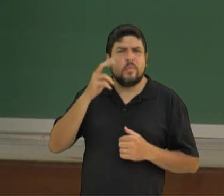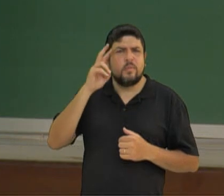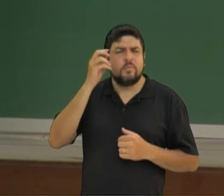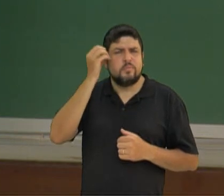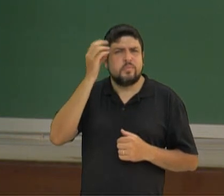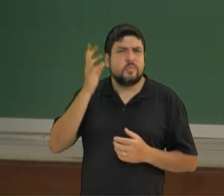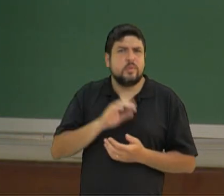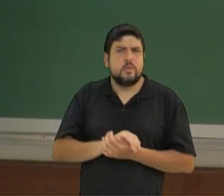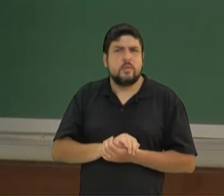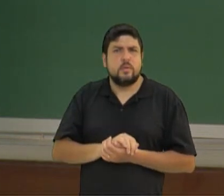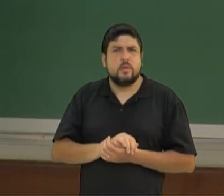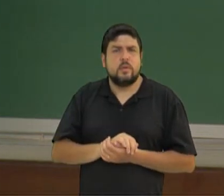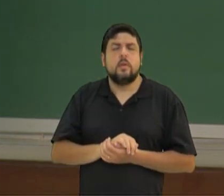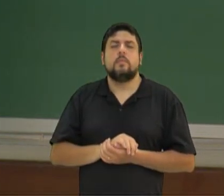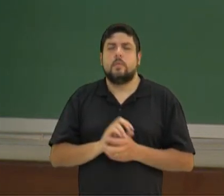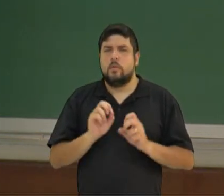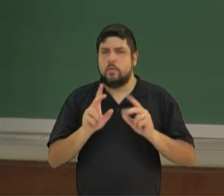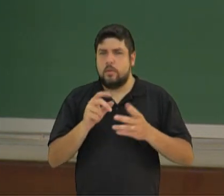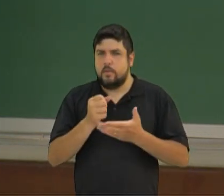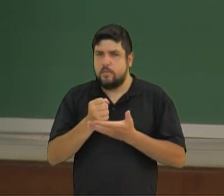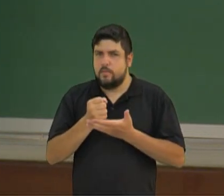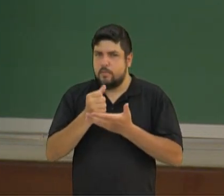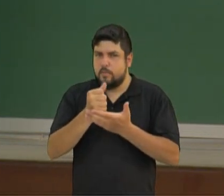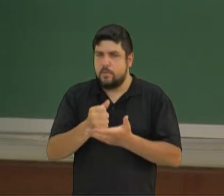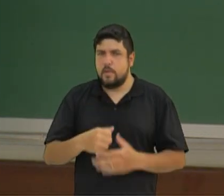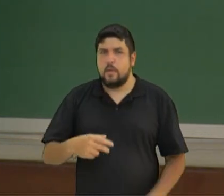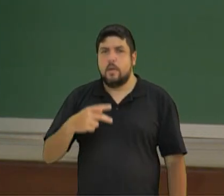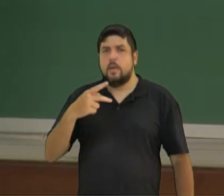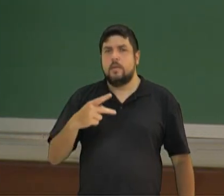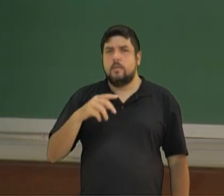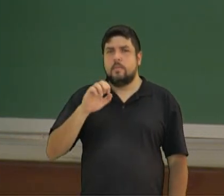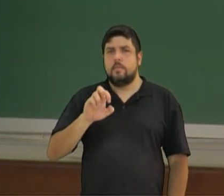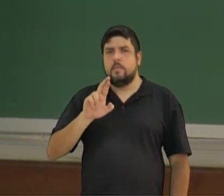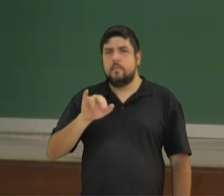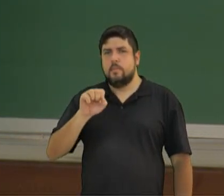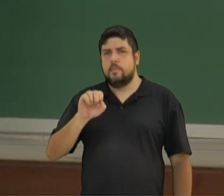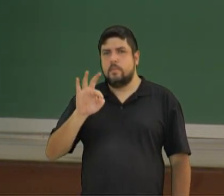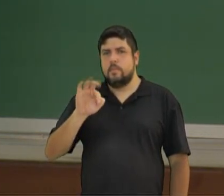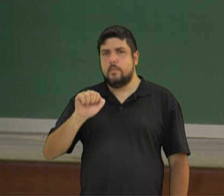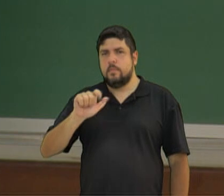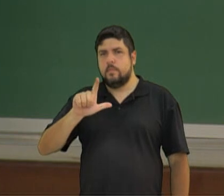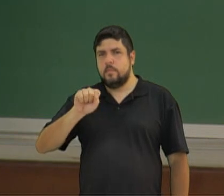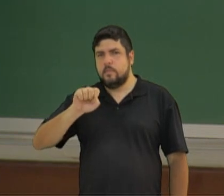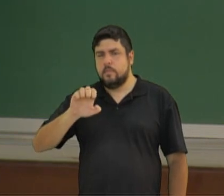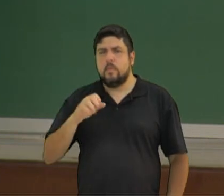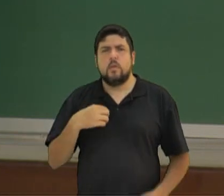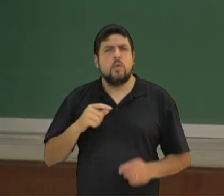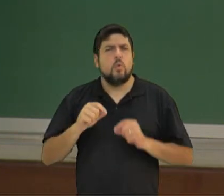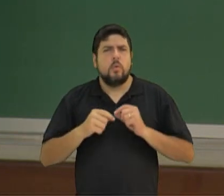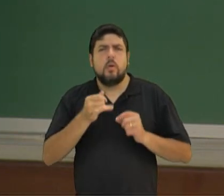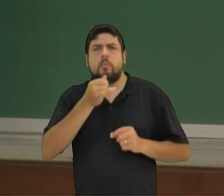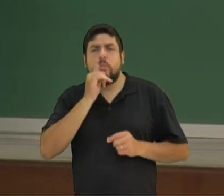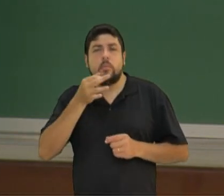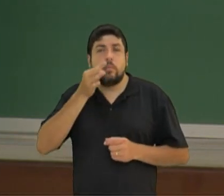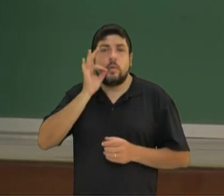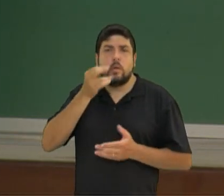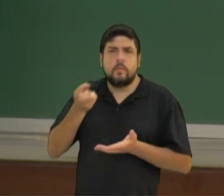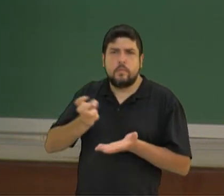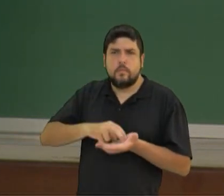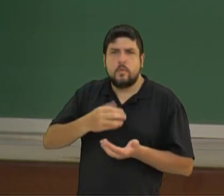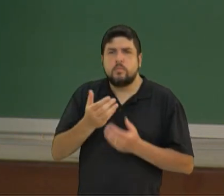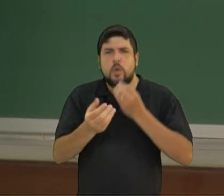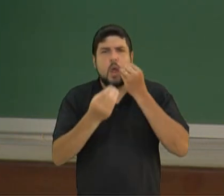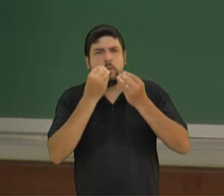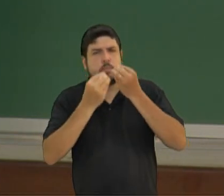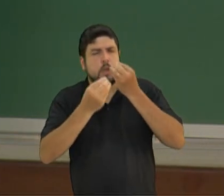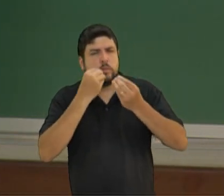ajuda? Claro que ajudo. Eu já falei numa aula para vocês. Quando a gente come, você tomou o café da manhã, almoçou, jantou, fez